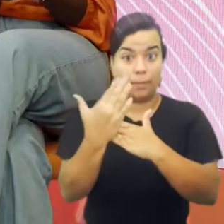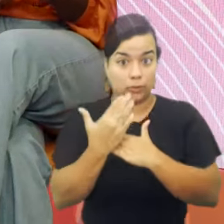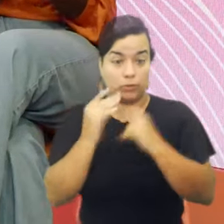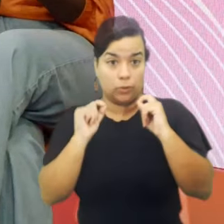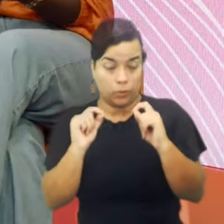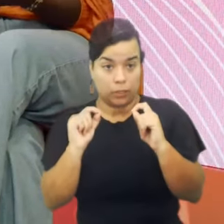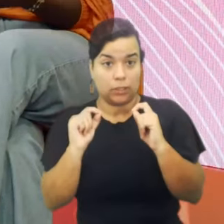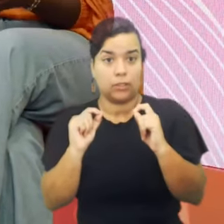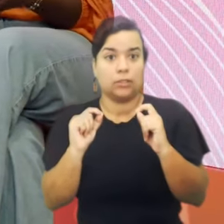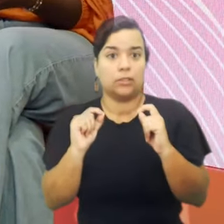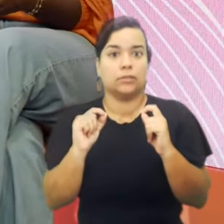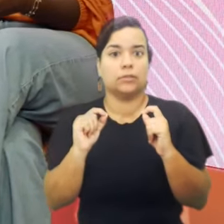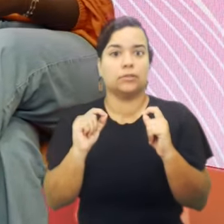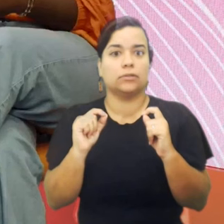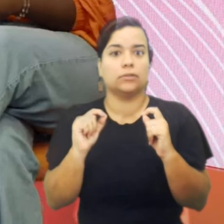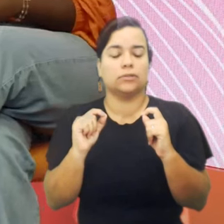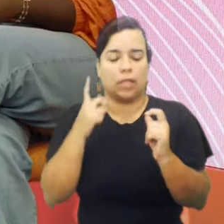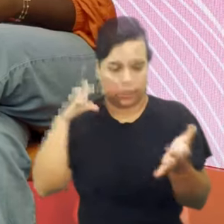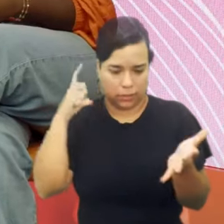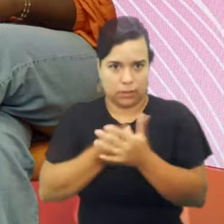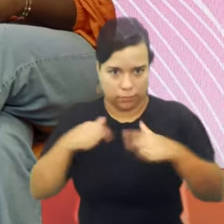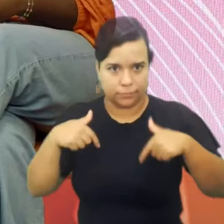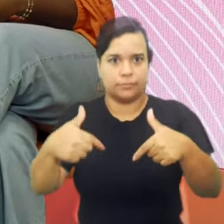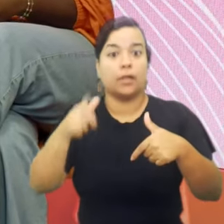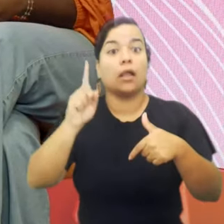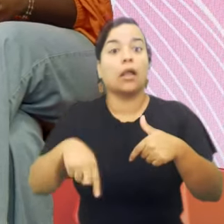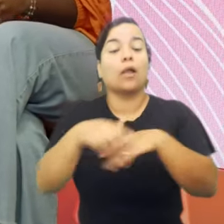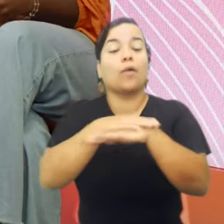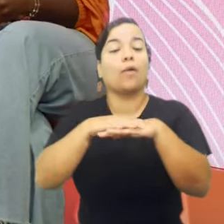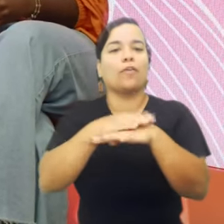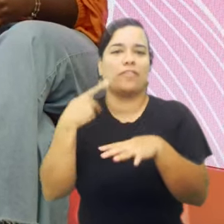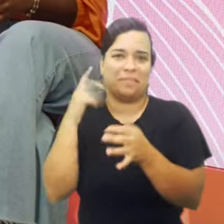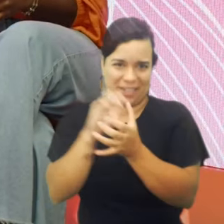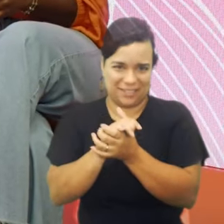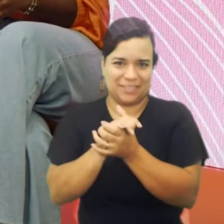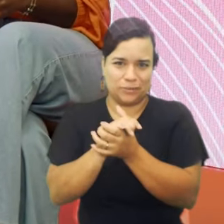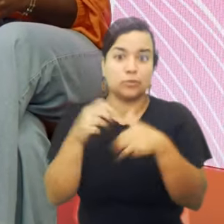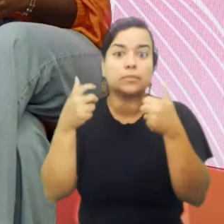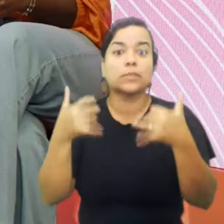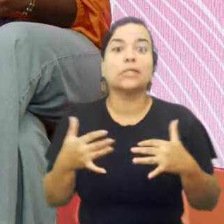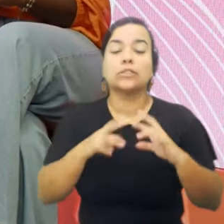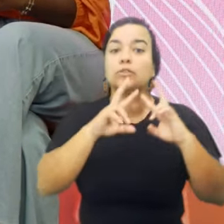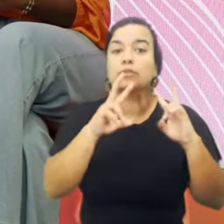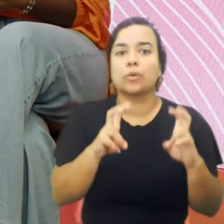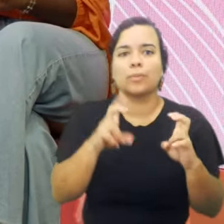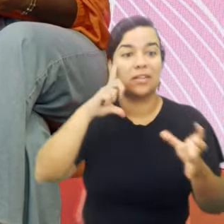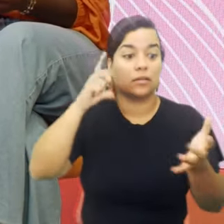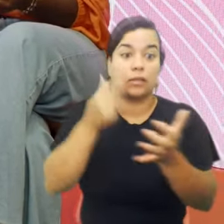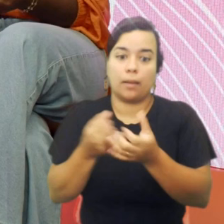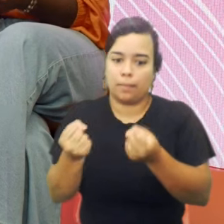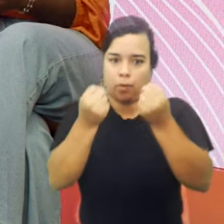muito a sair do CLT e tomar essa decisão foi uma conversa que eu tive com meu esposo, que eu falei sobre o poder da